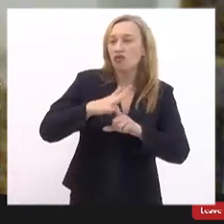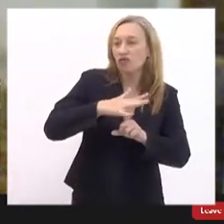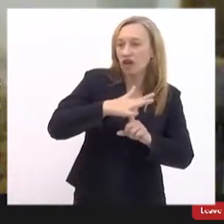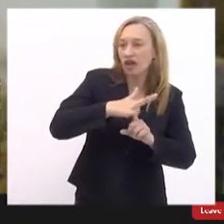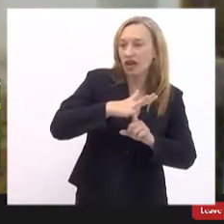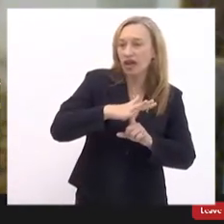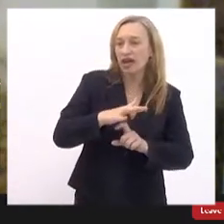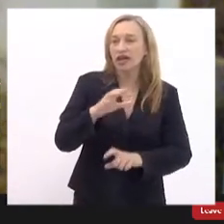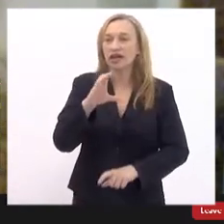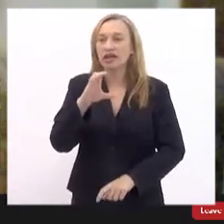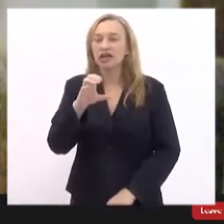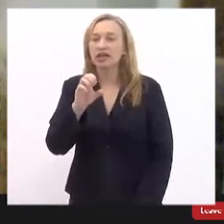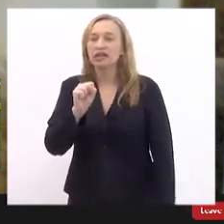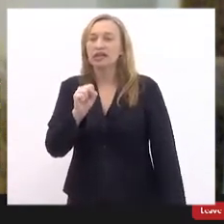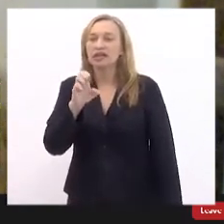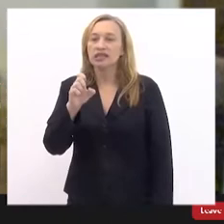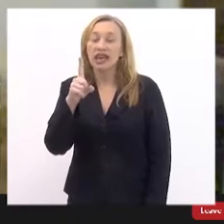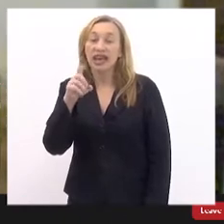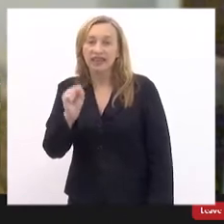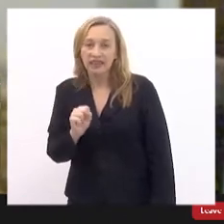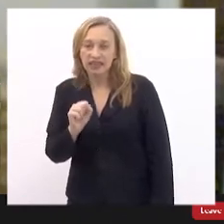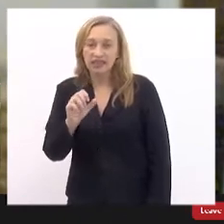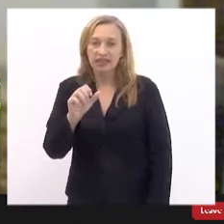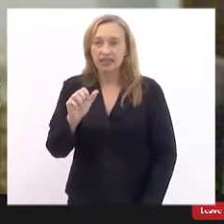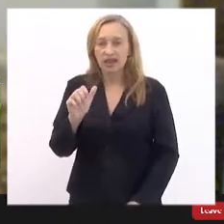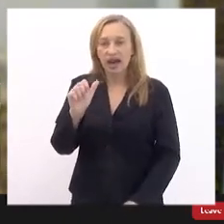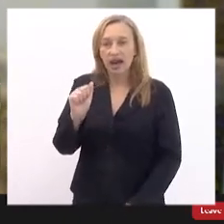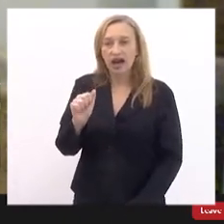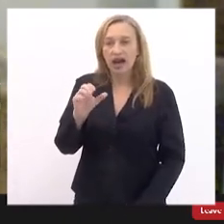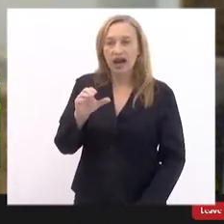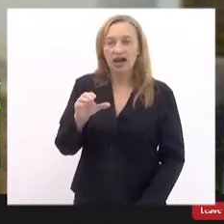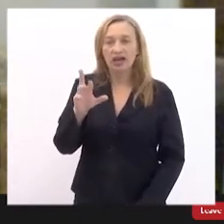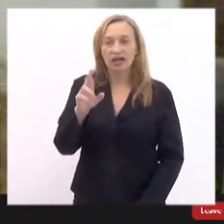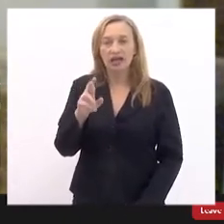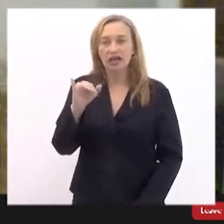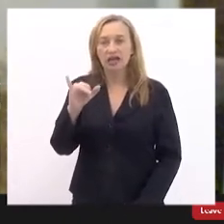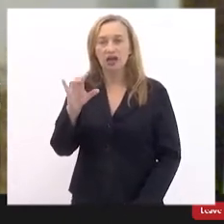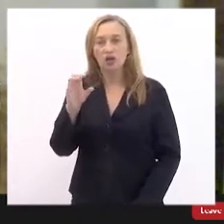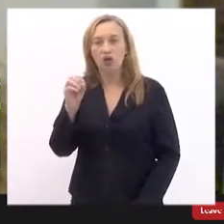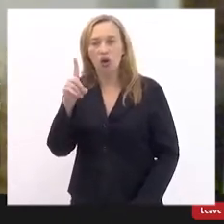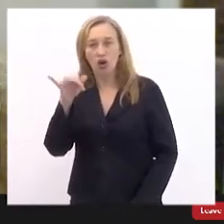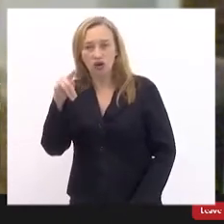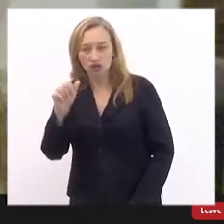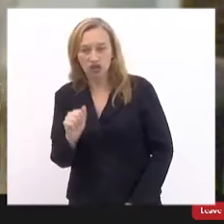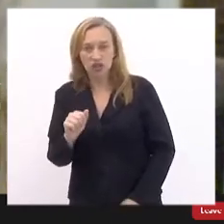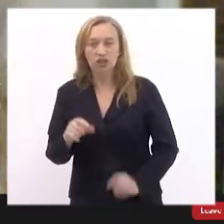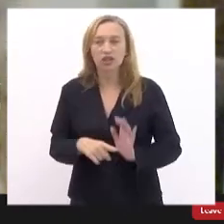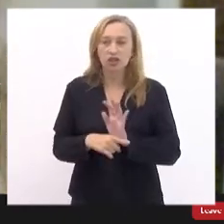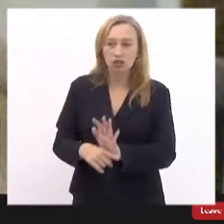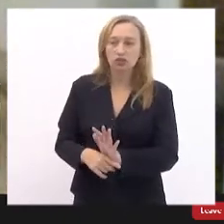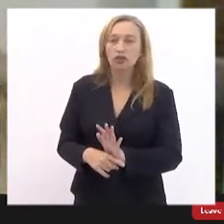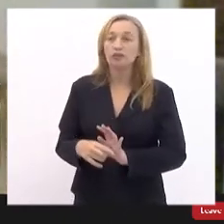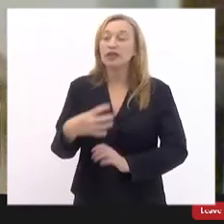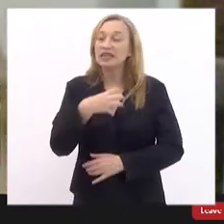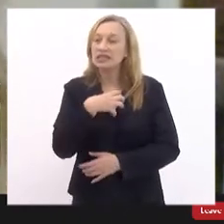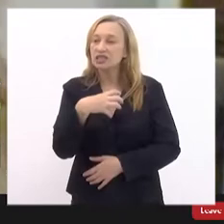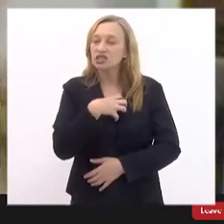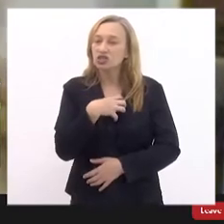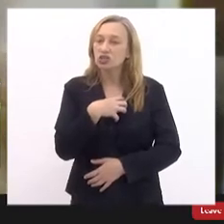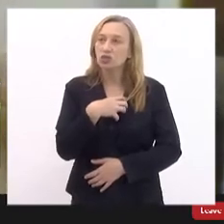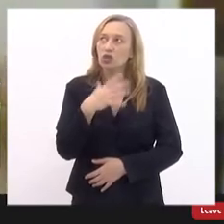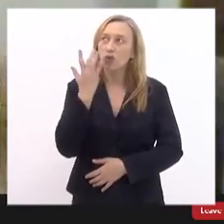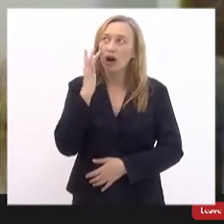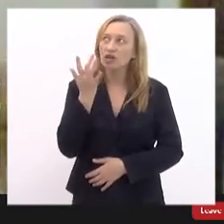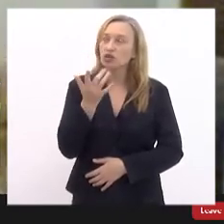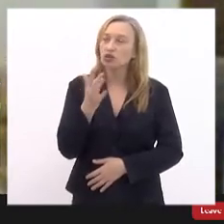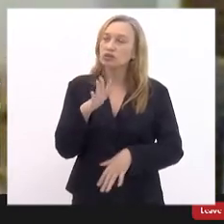feiras agroecológicas, né? O que ajuda bastante. Então, nesse sentido, eu acho assim,